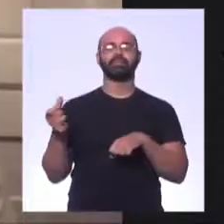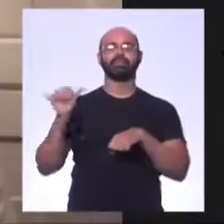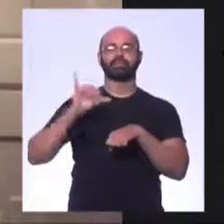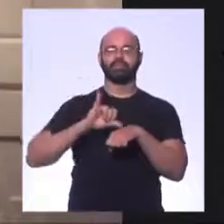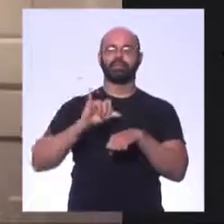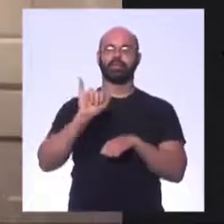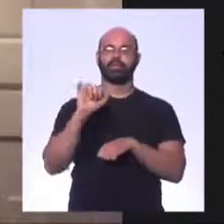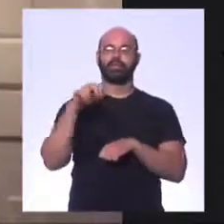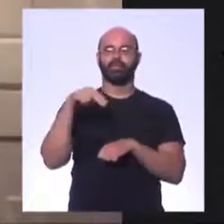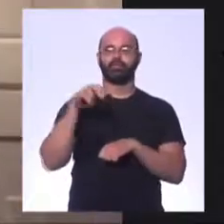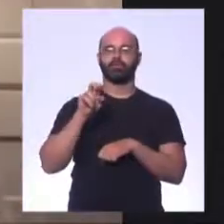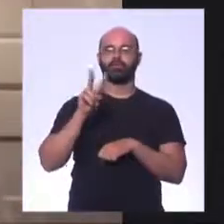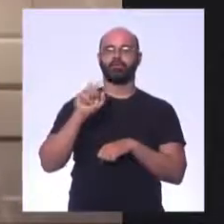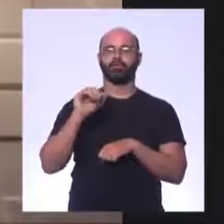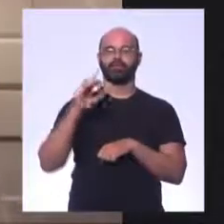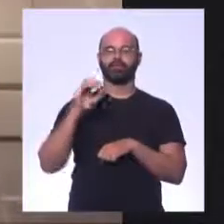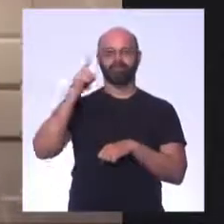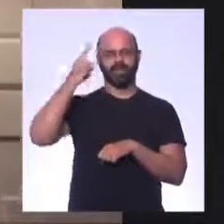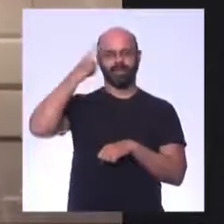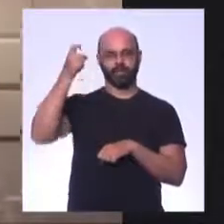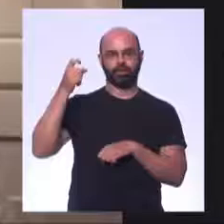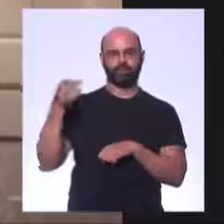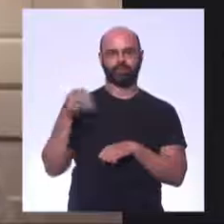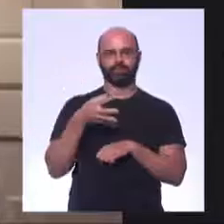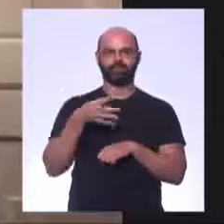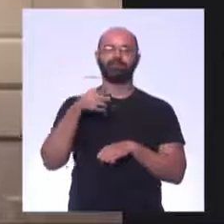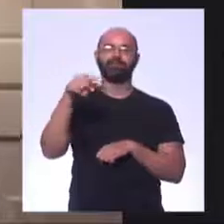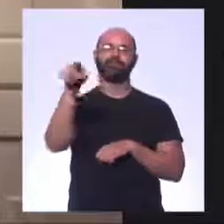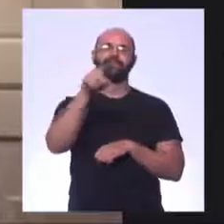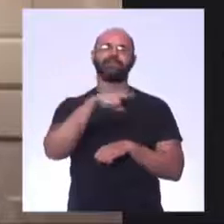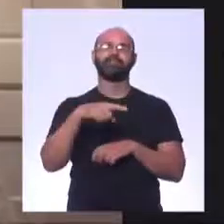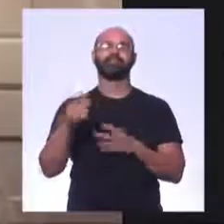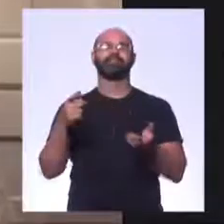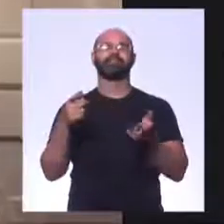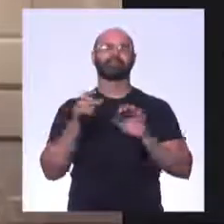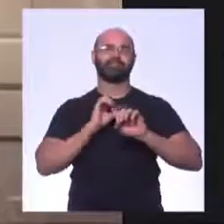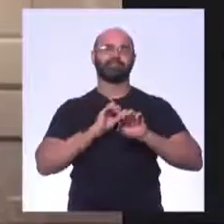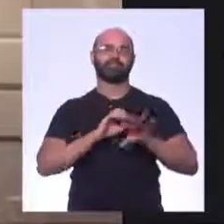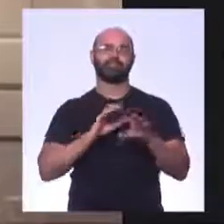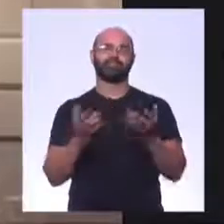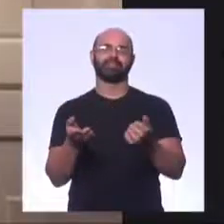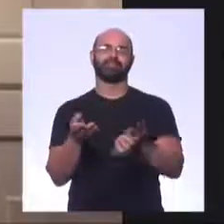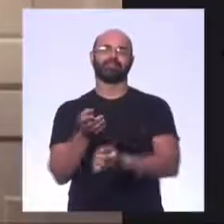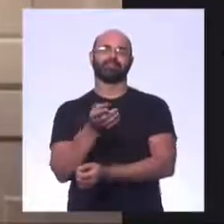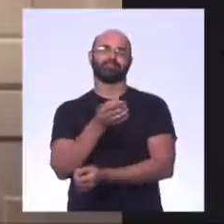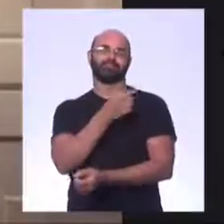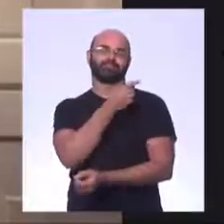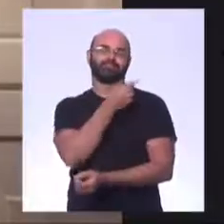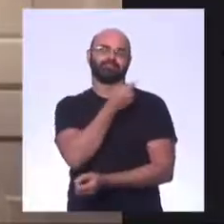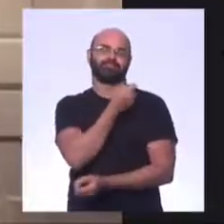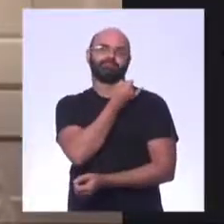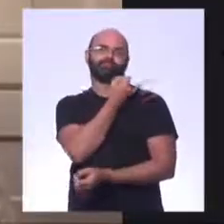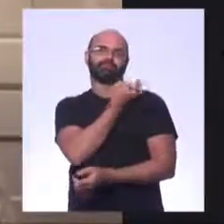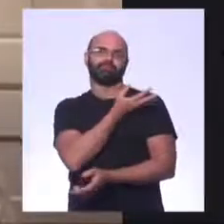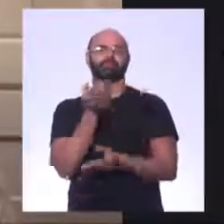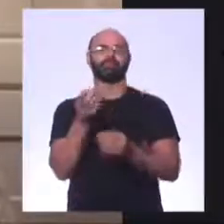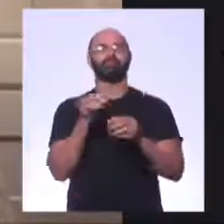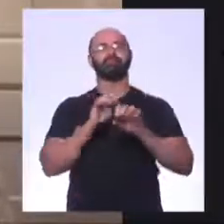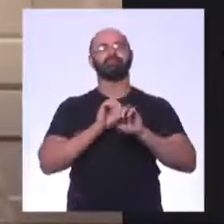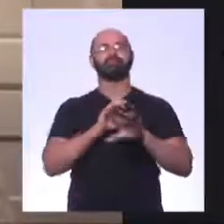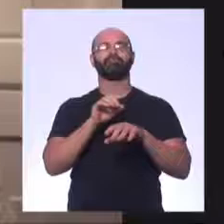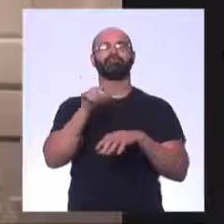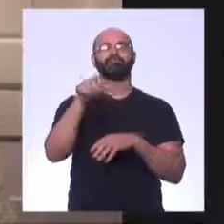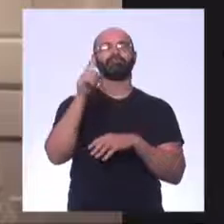para você, estudantes dos anos finais, ensino médio, também professores, gestores, agendar a